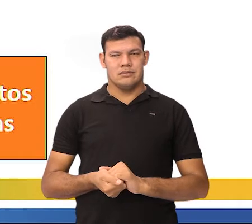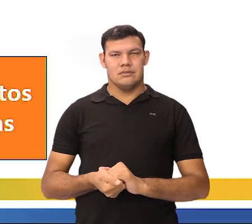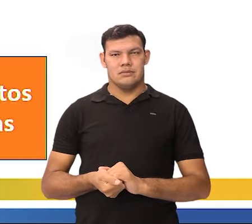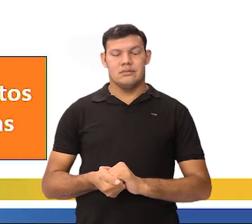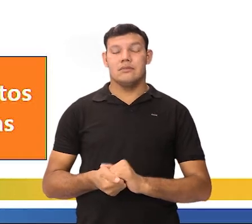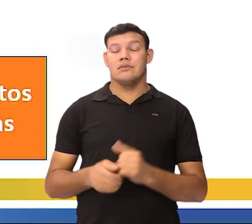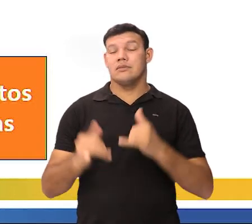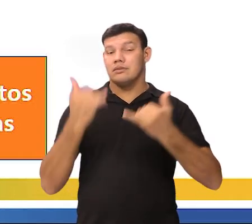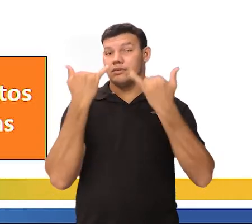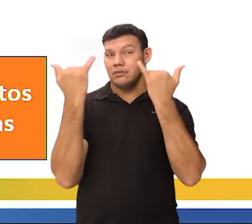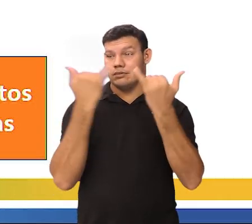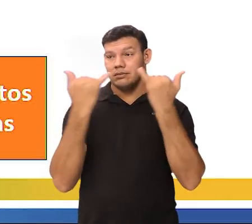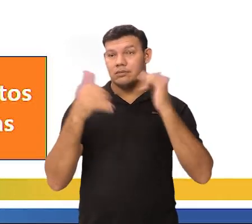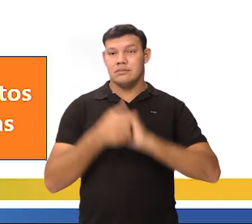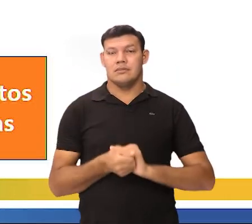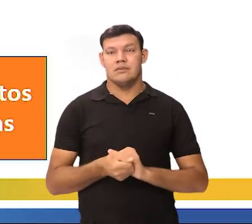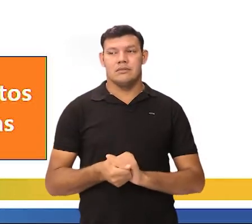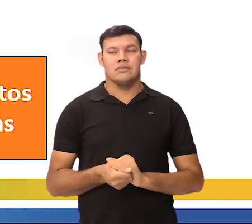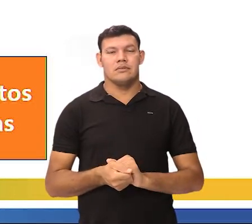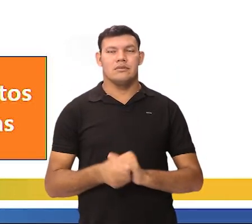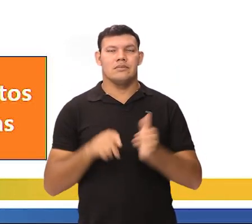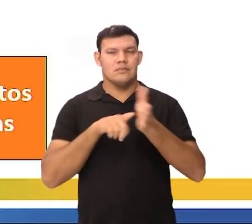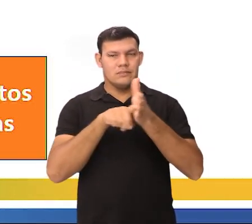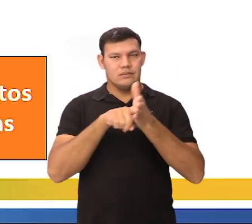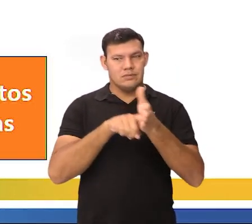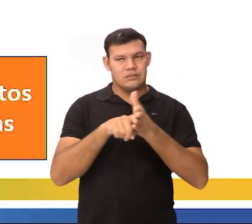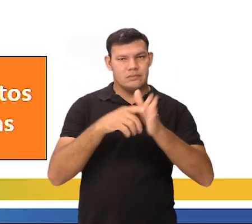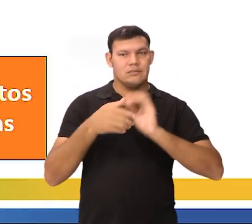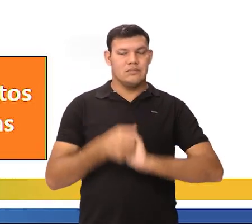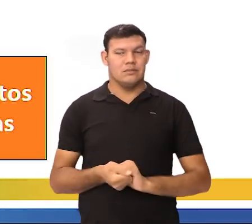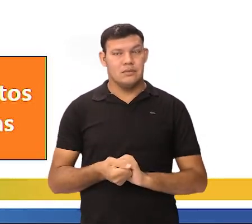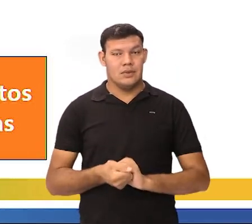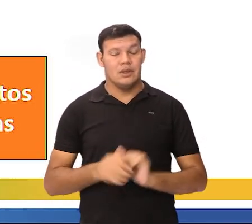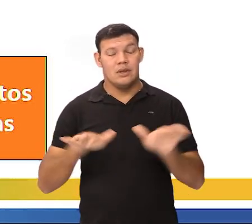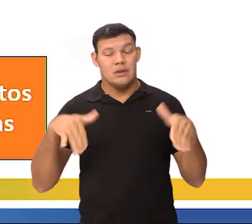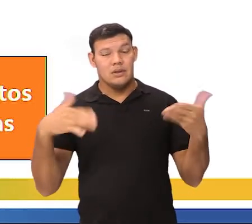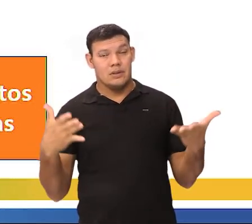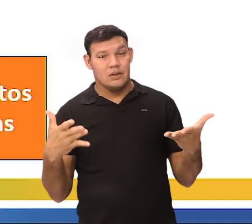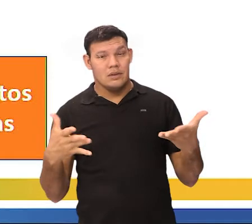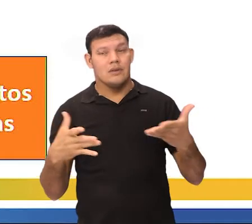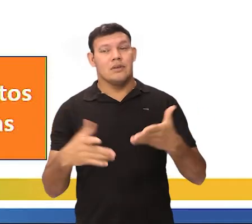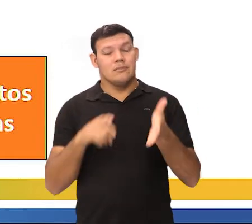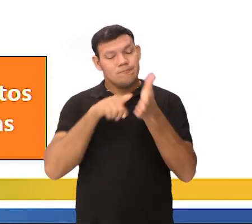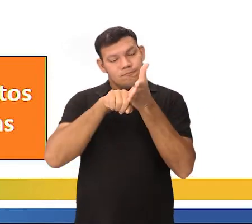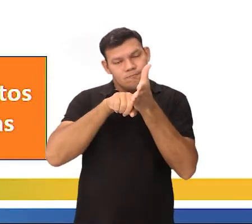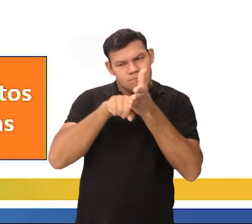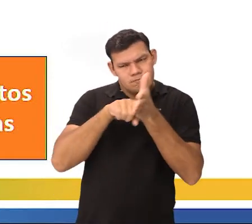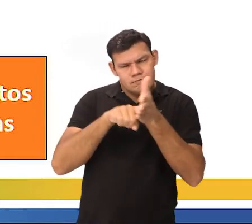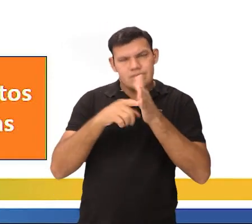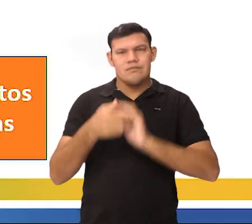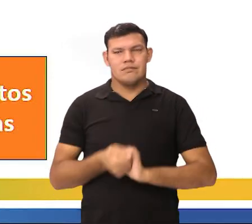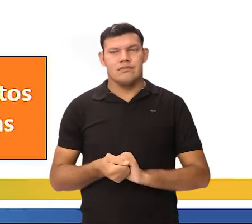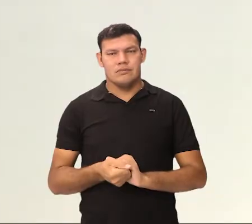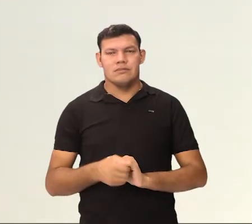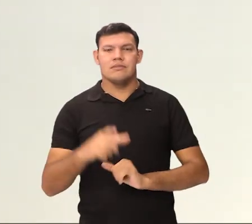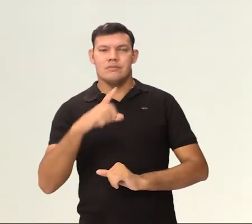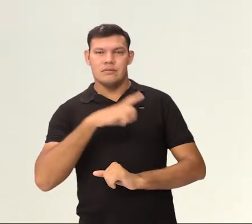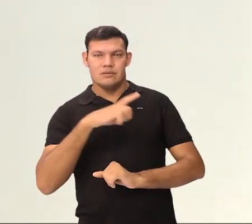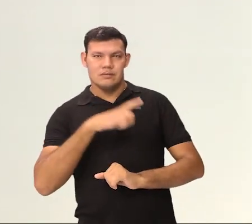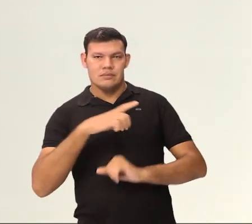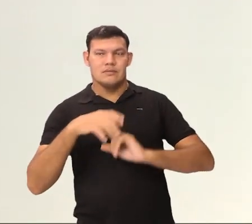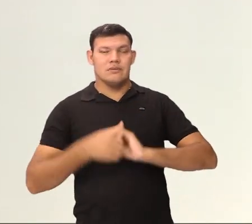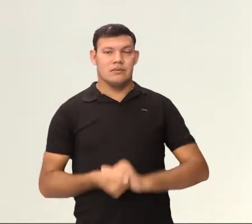que possam fornecer informações à investigação. Então, tudo aquilo que pode agregar dentro da